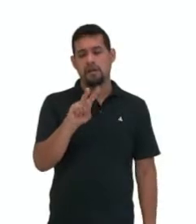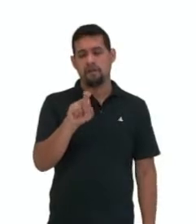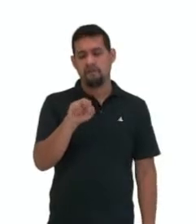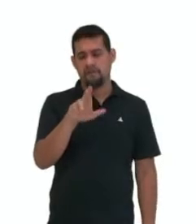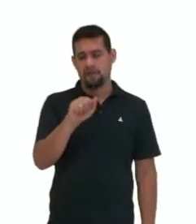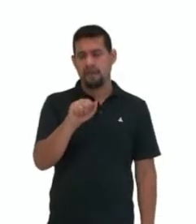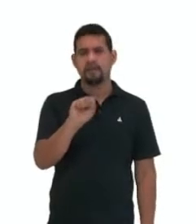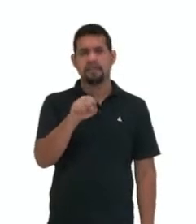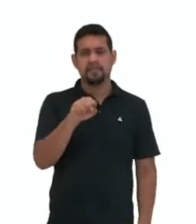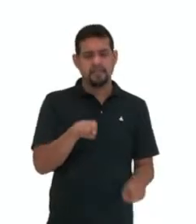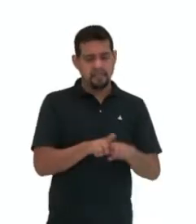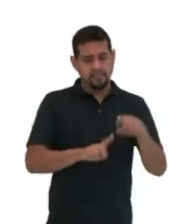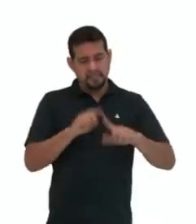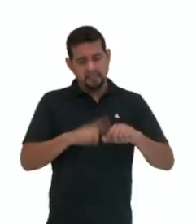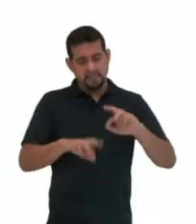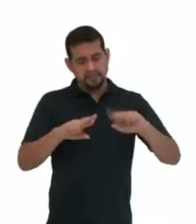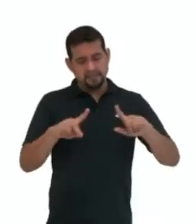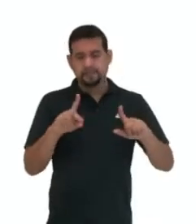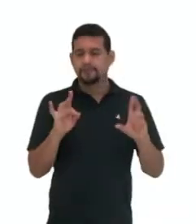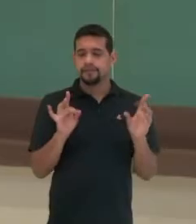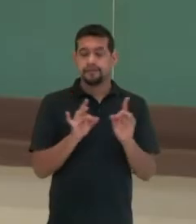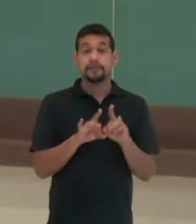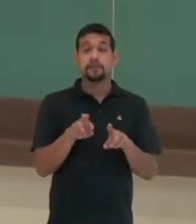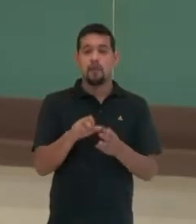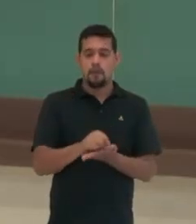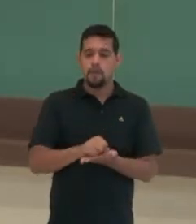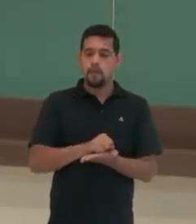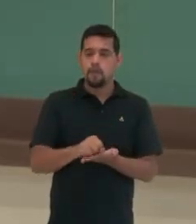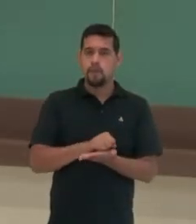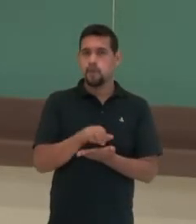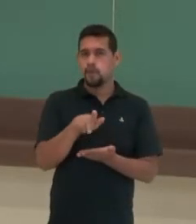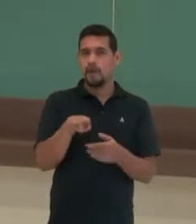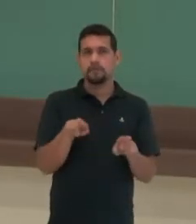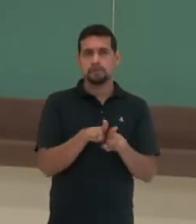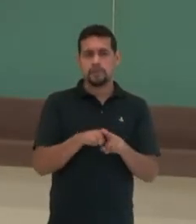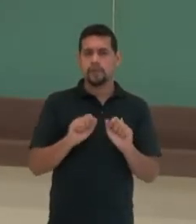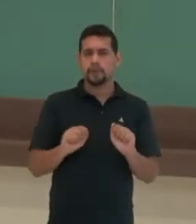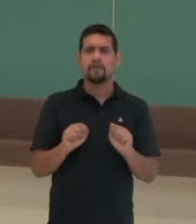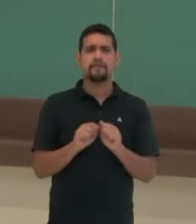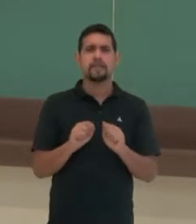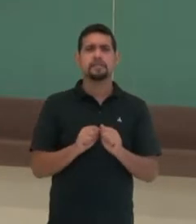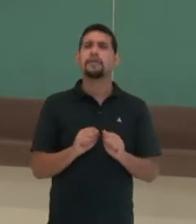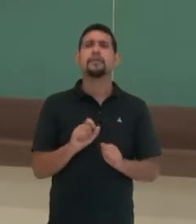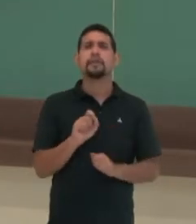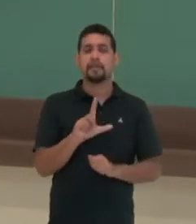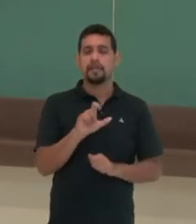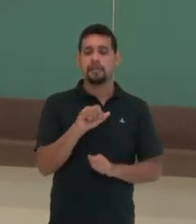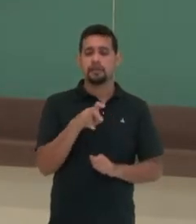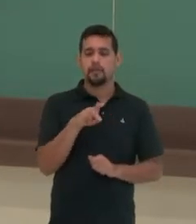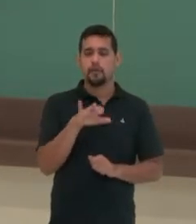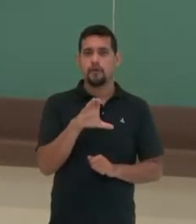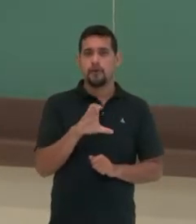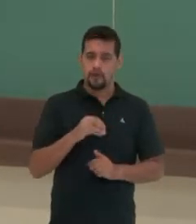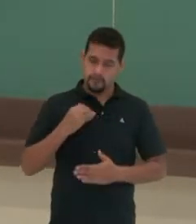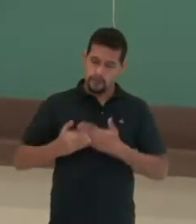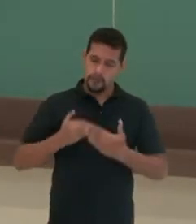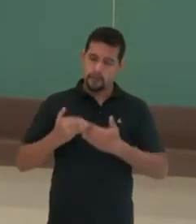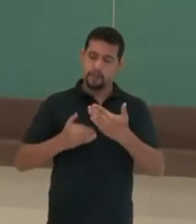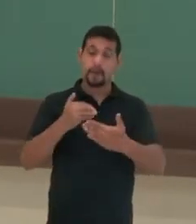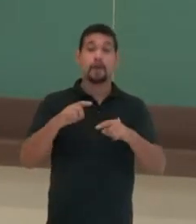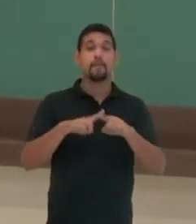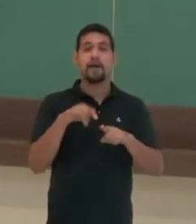linóleo, sobre um material sintético como a borracha. Então, também dá para fazer no linóleo, é o mesmo processo, só que daí